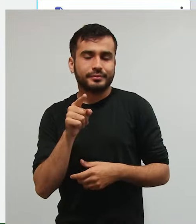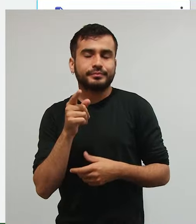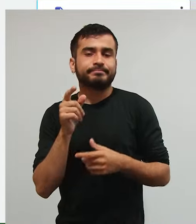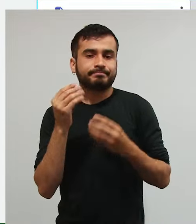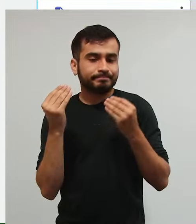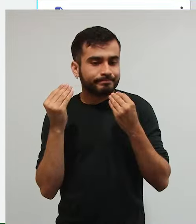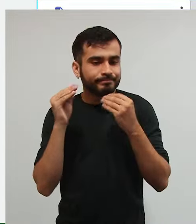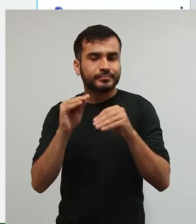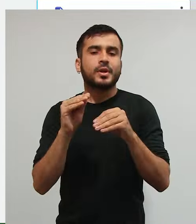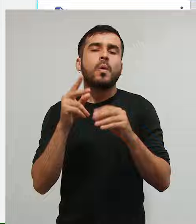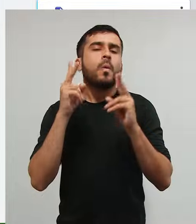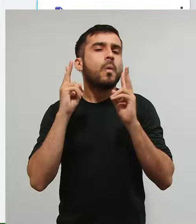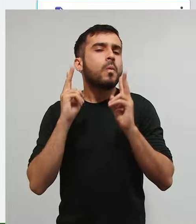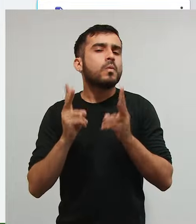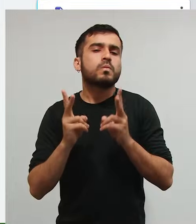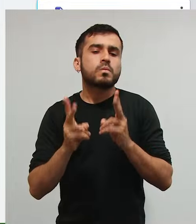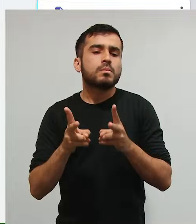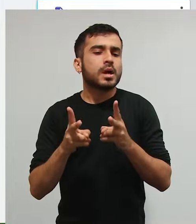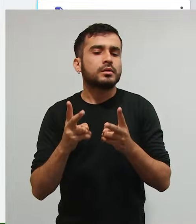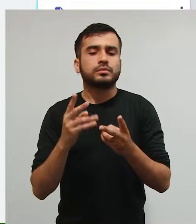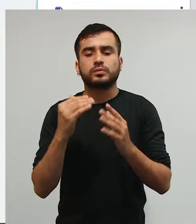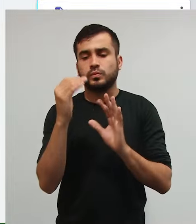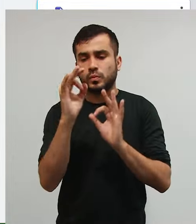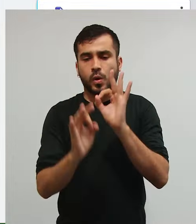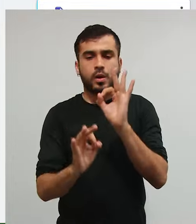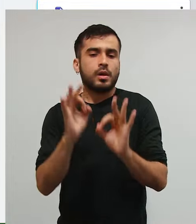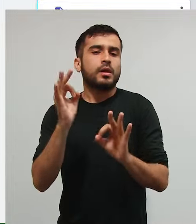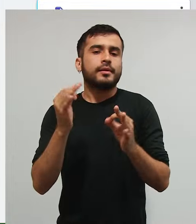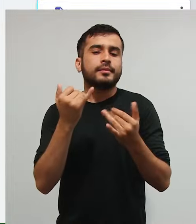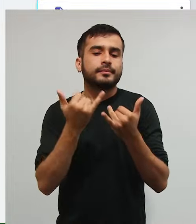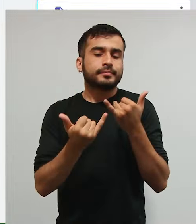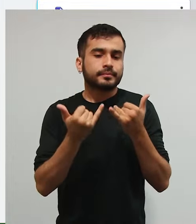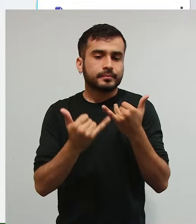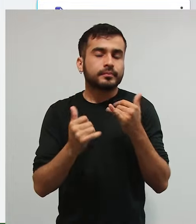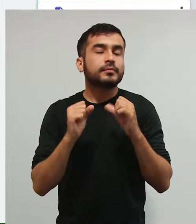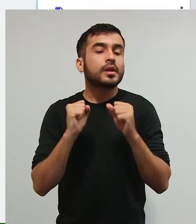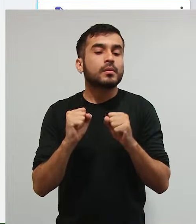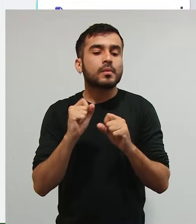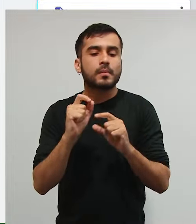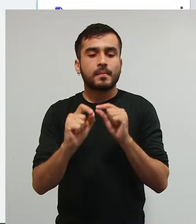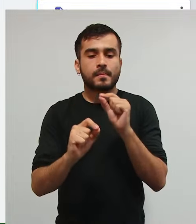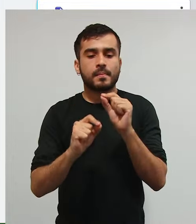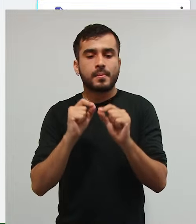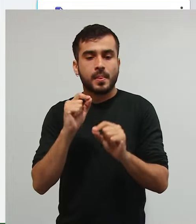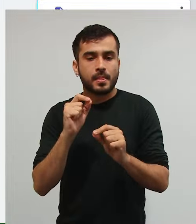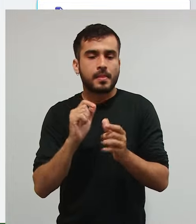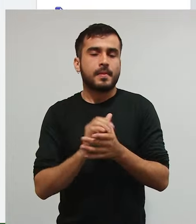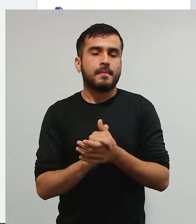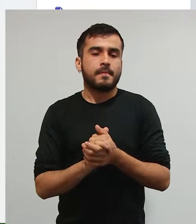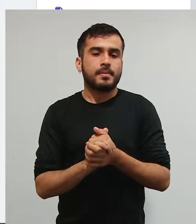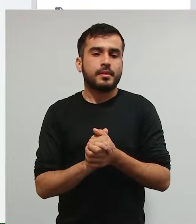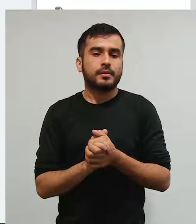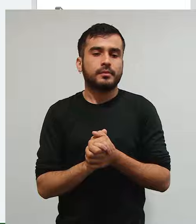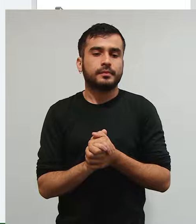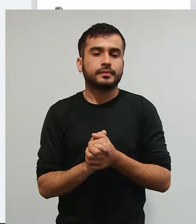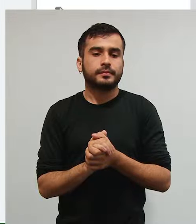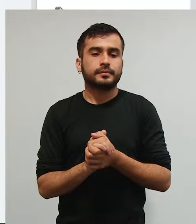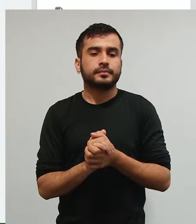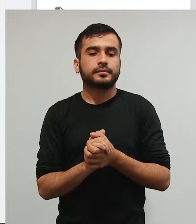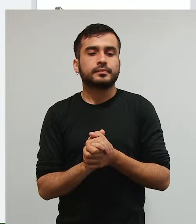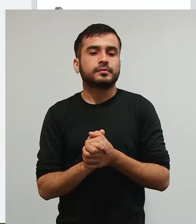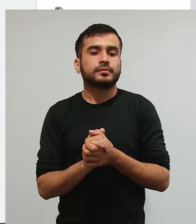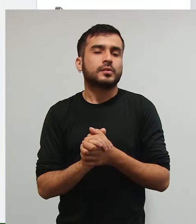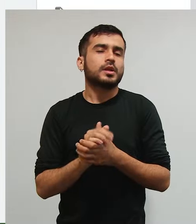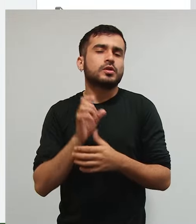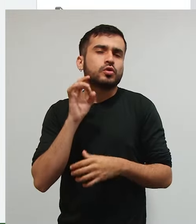roteiro, agora você vai levar essas perguntas para essa página do Quando Chama o Coração e você